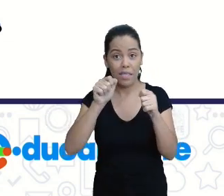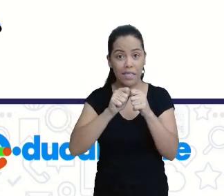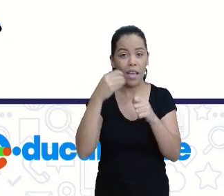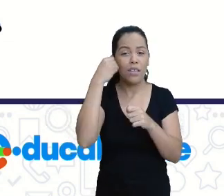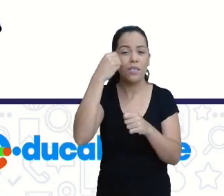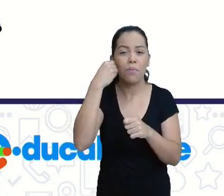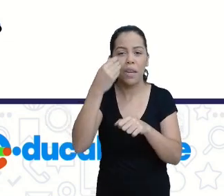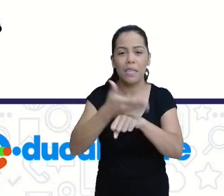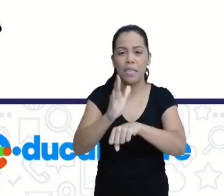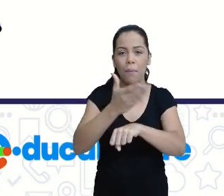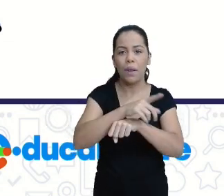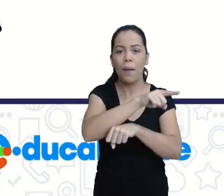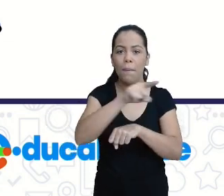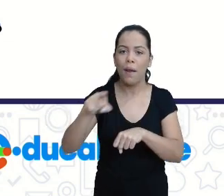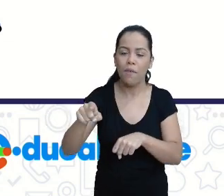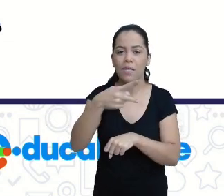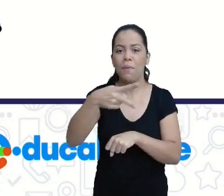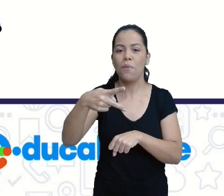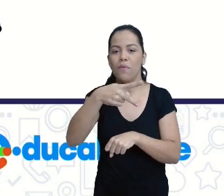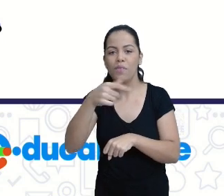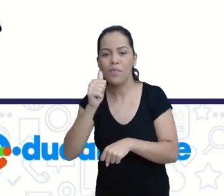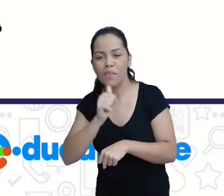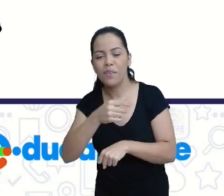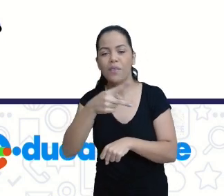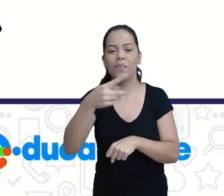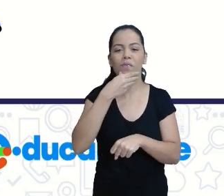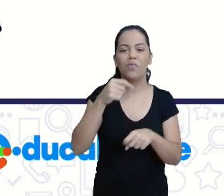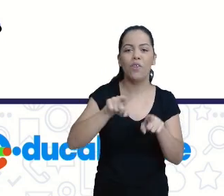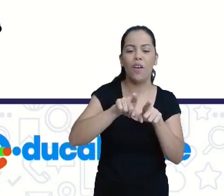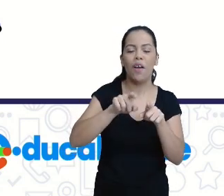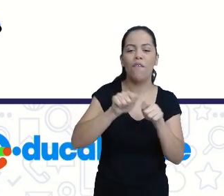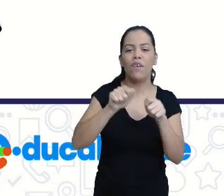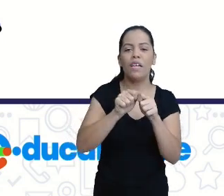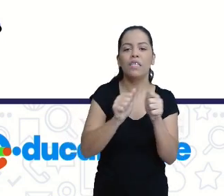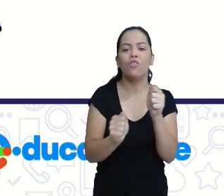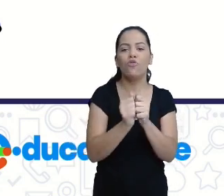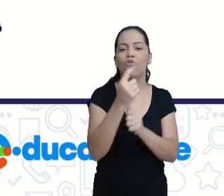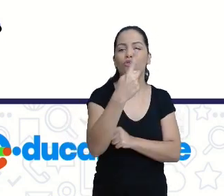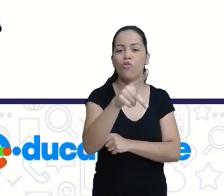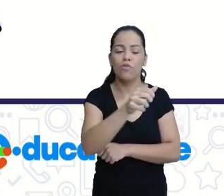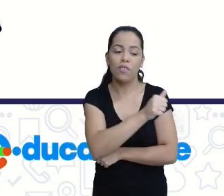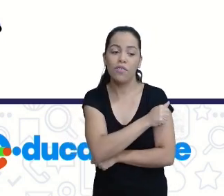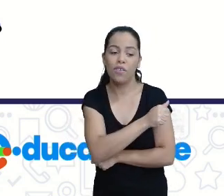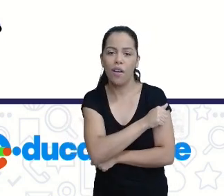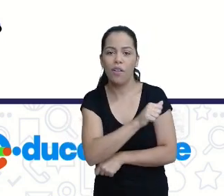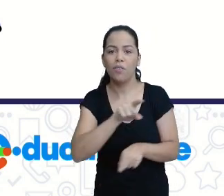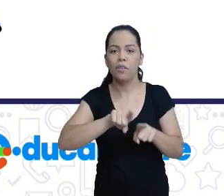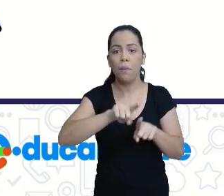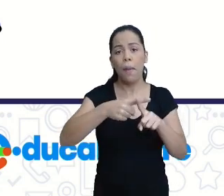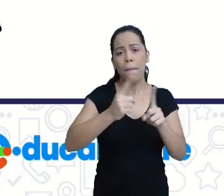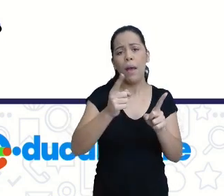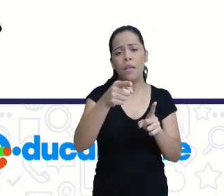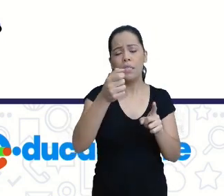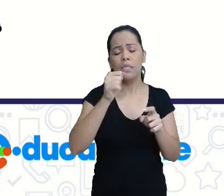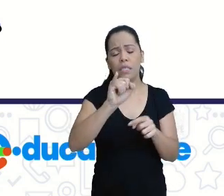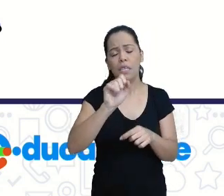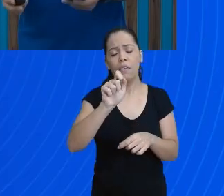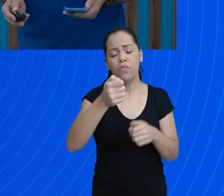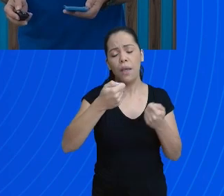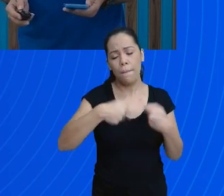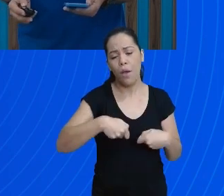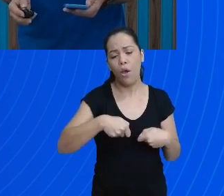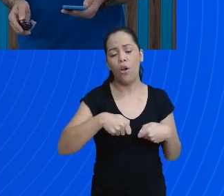você, colega professor, professora, também fazer com os estudantes. Mas você, se tiver a possibilidade de fazer